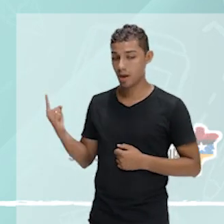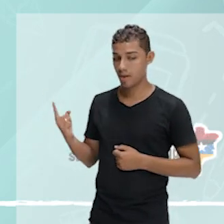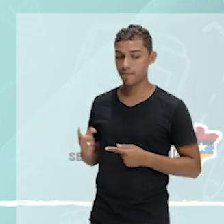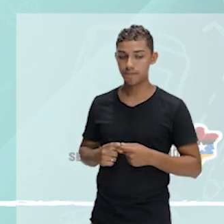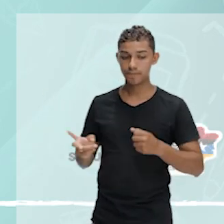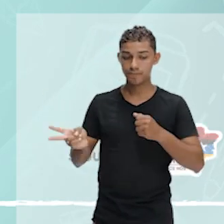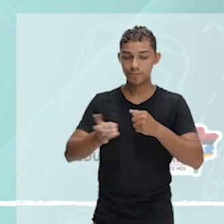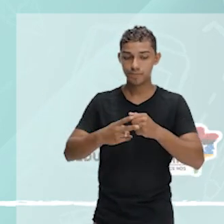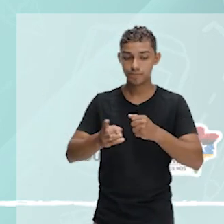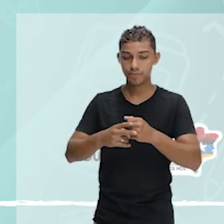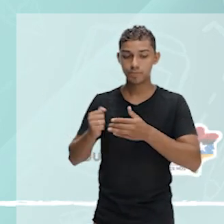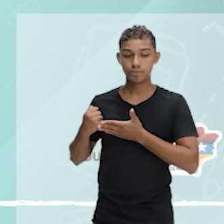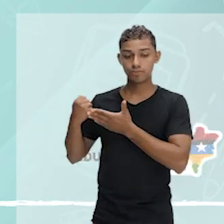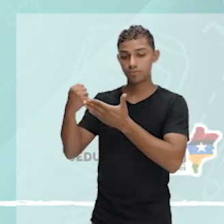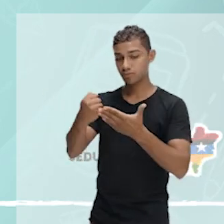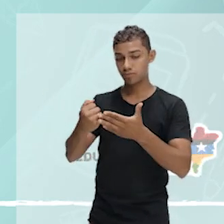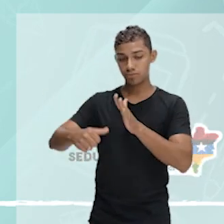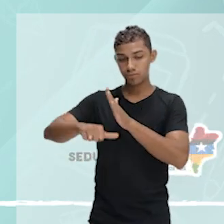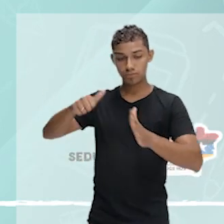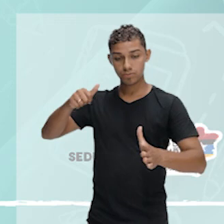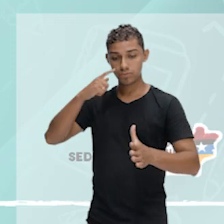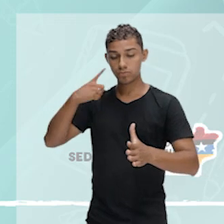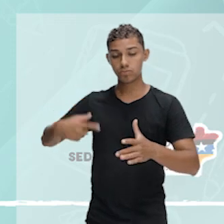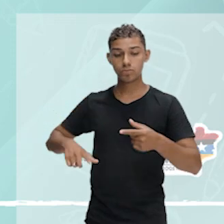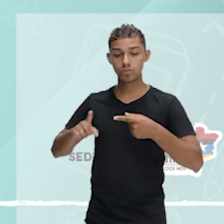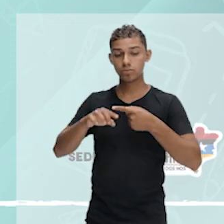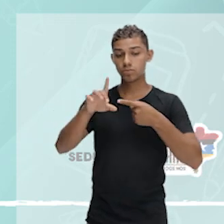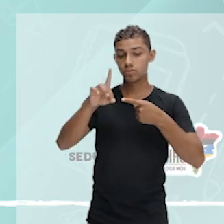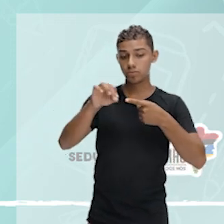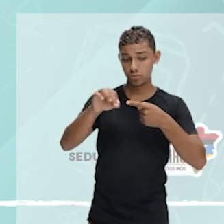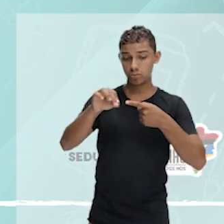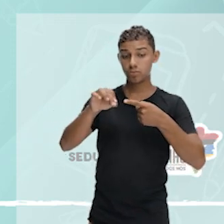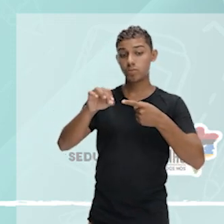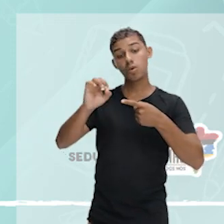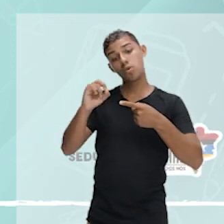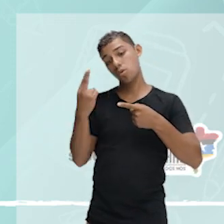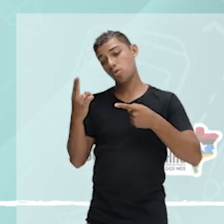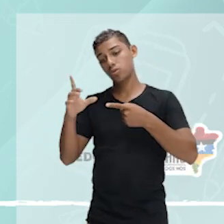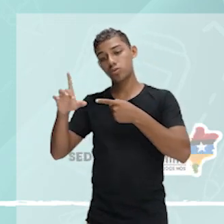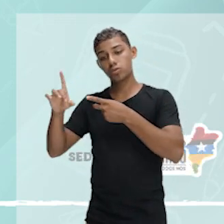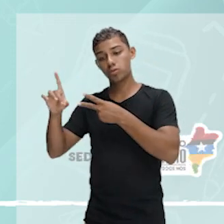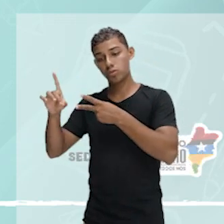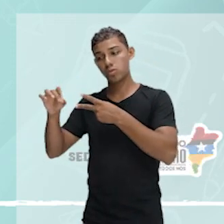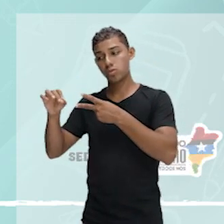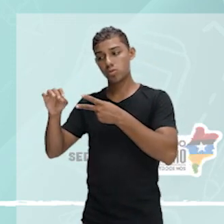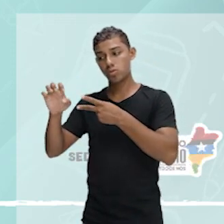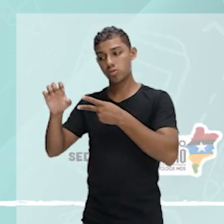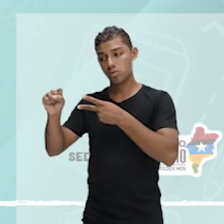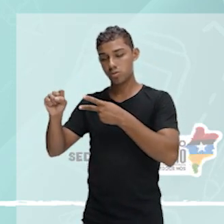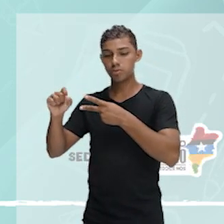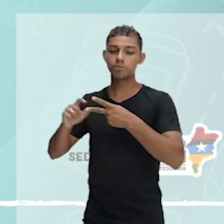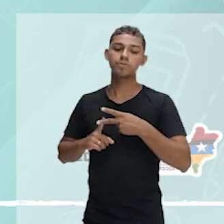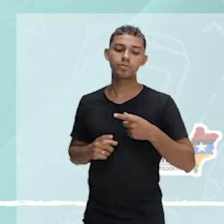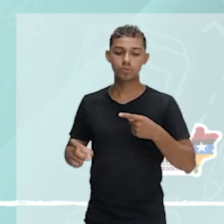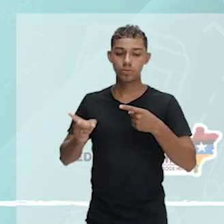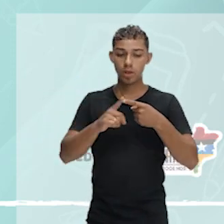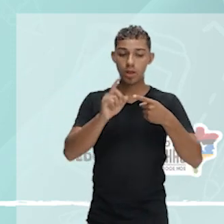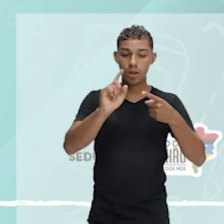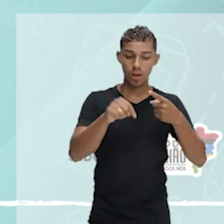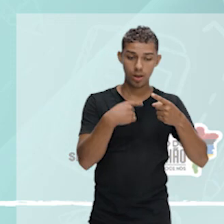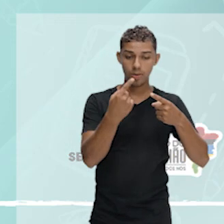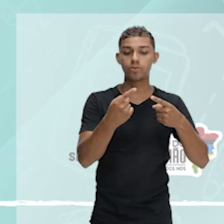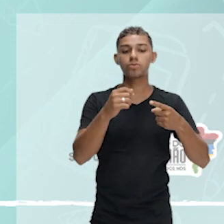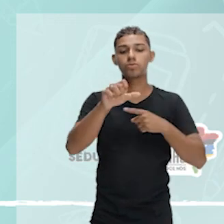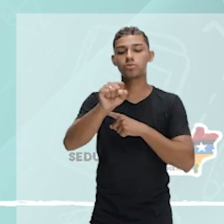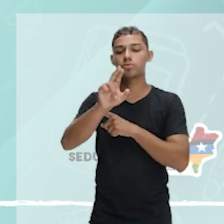Verbo auxiliar vem primeiro, então o do ou o does. O sujeito vem depois, o verbo principal